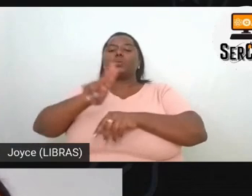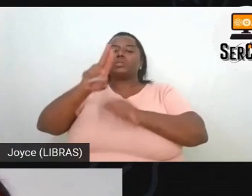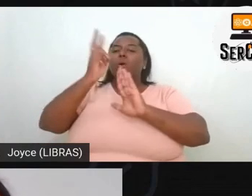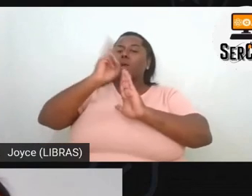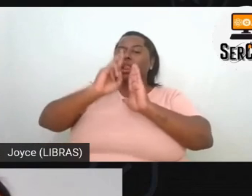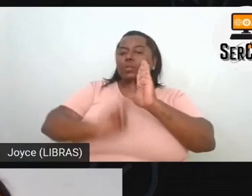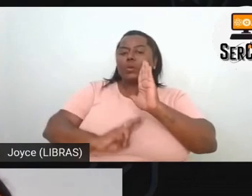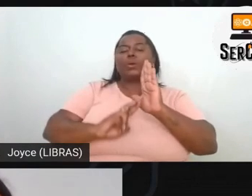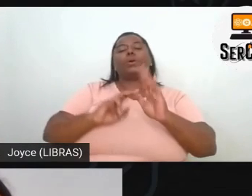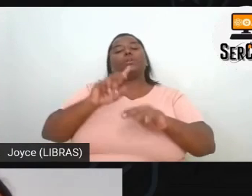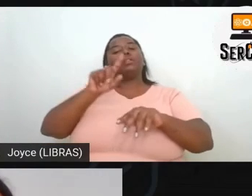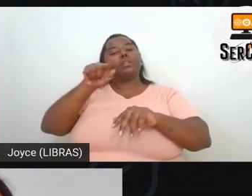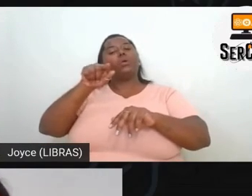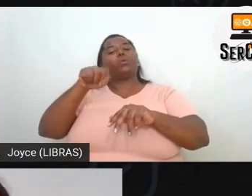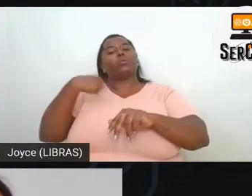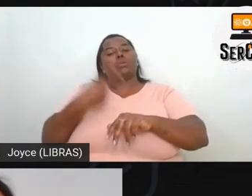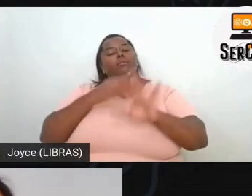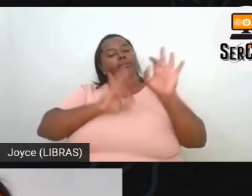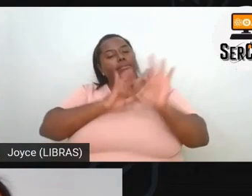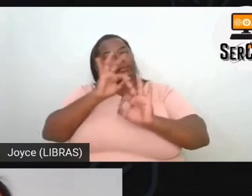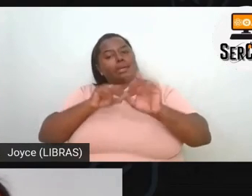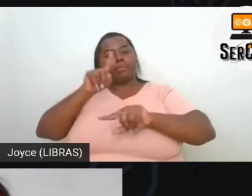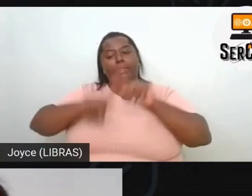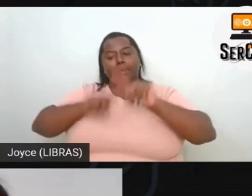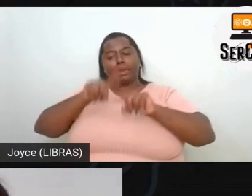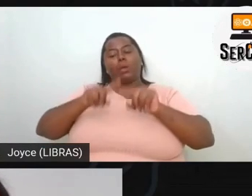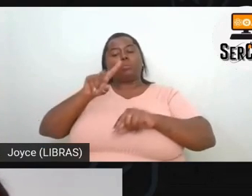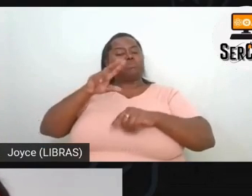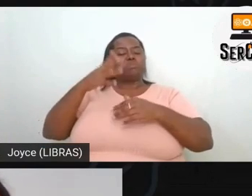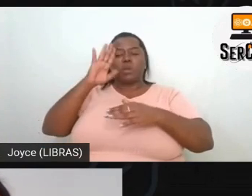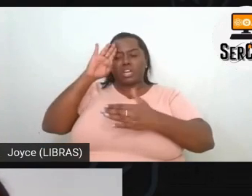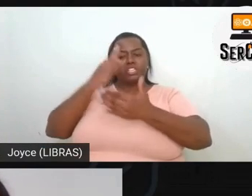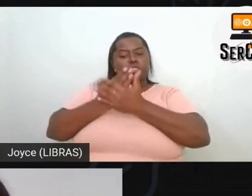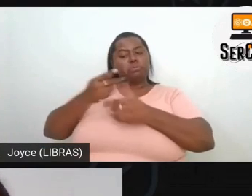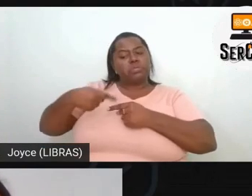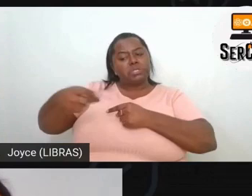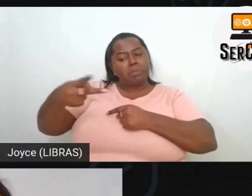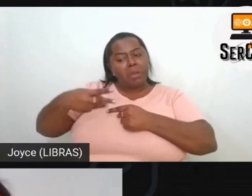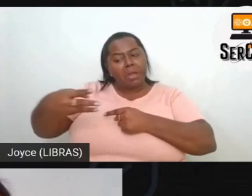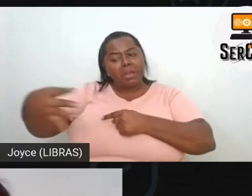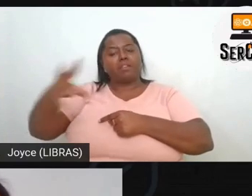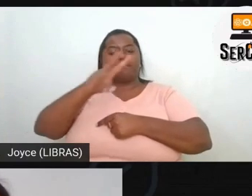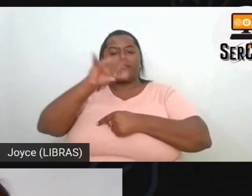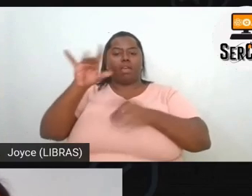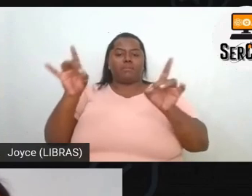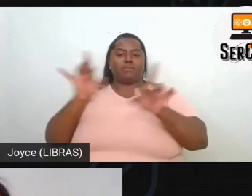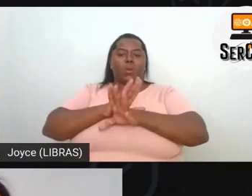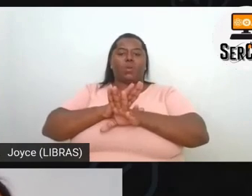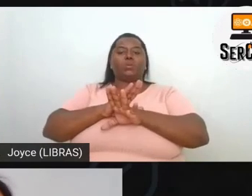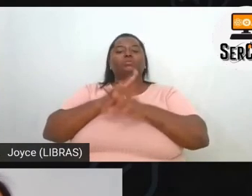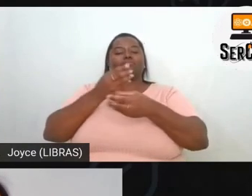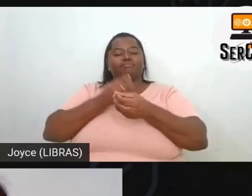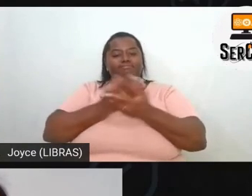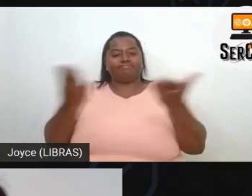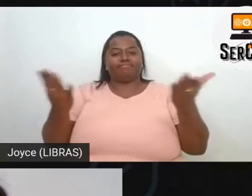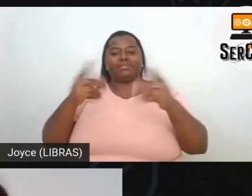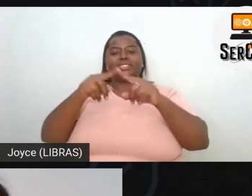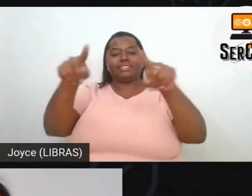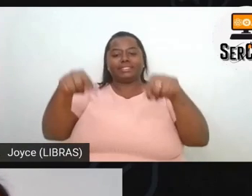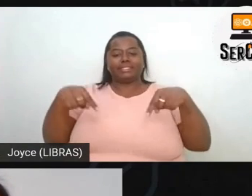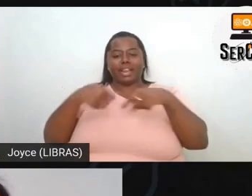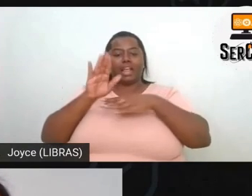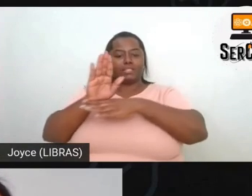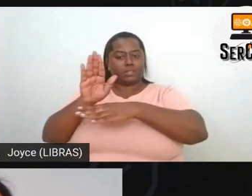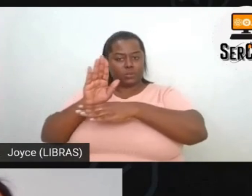algum material aí para vocês. Então, nas próximas semanas aí, acho que vamos ter isso na sala de assessoria, tá bom? E a semana